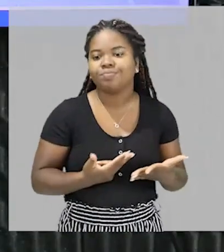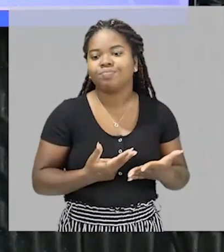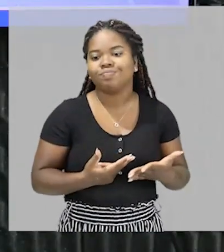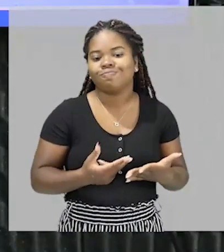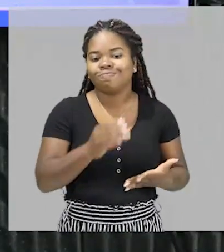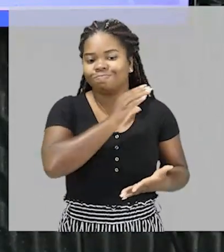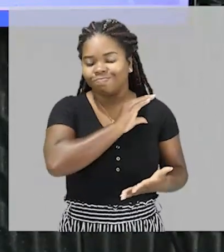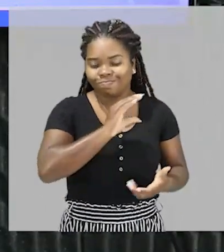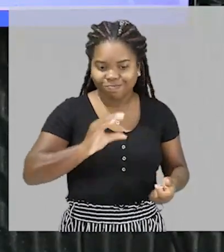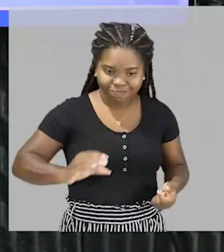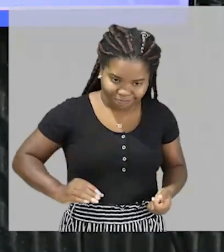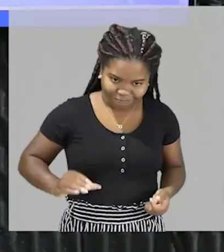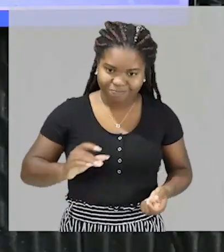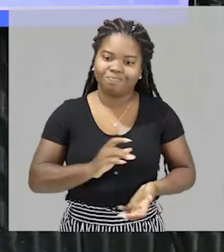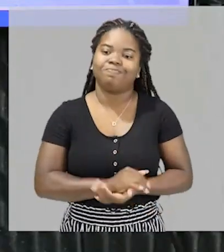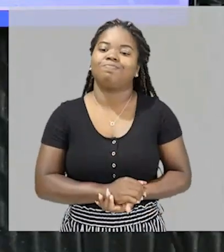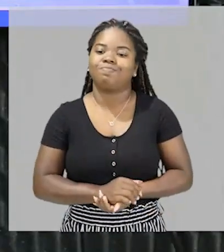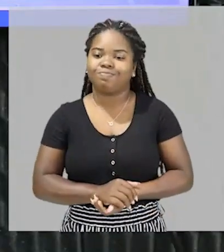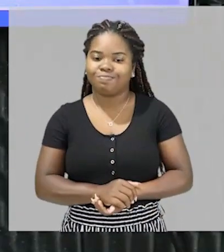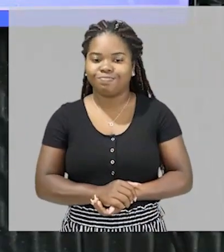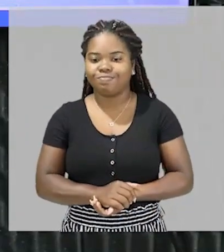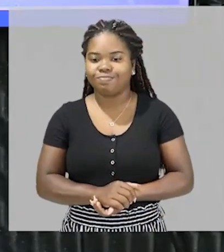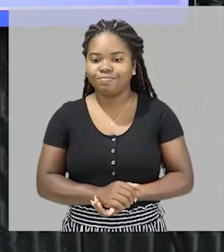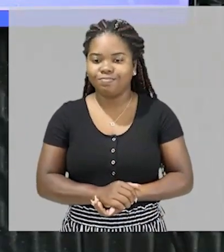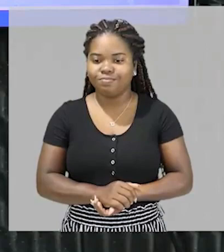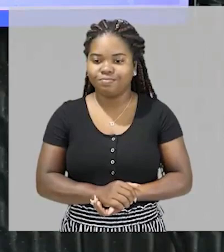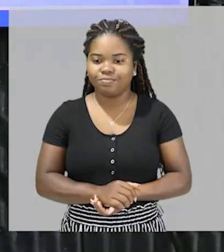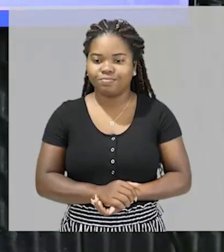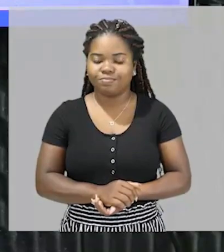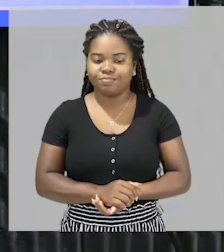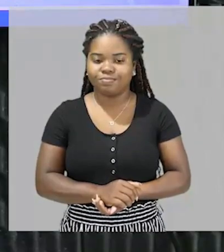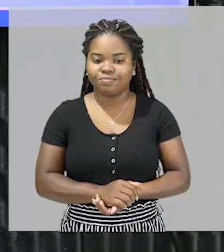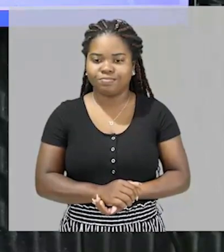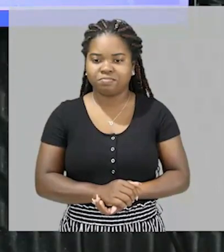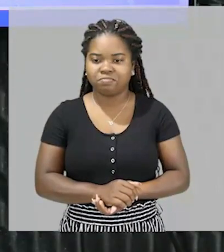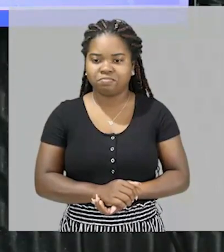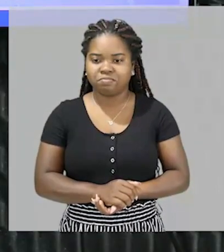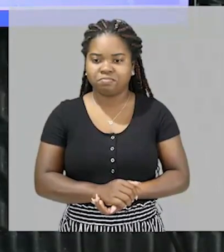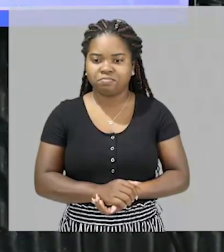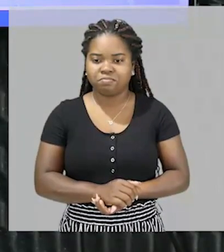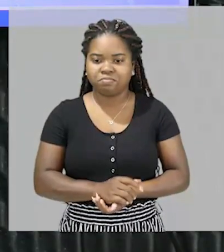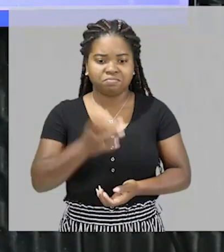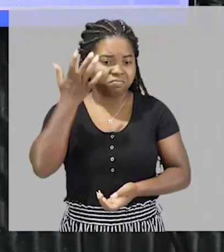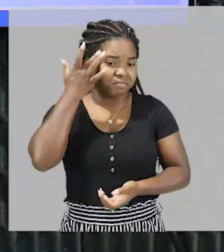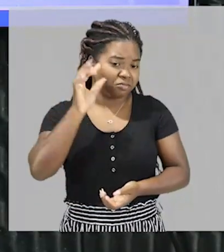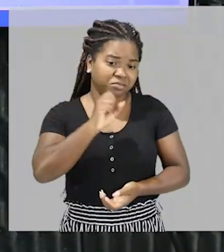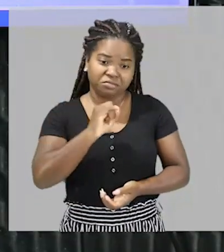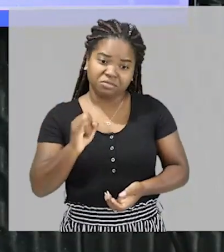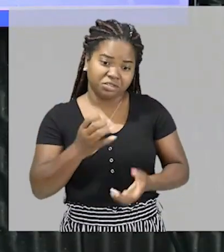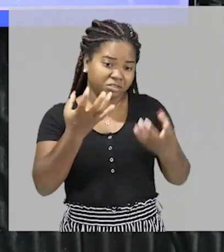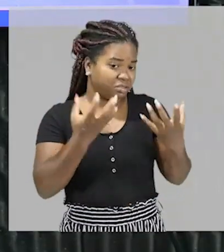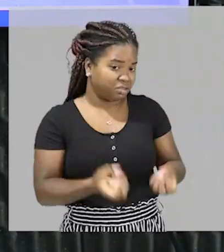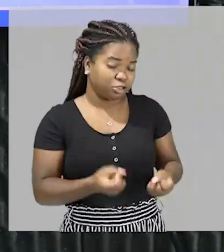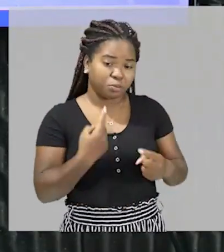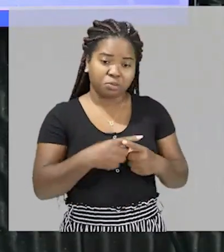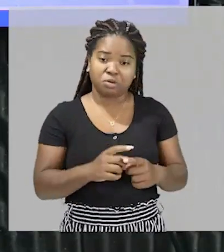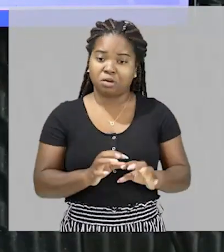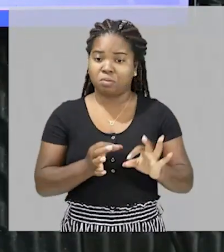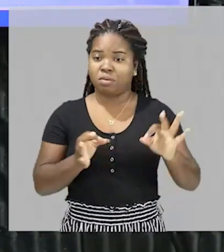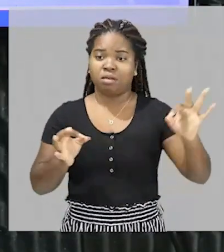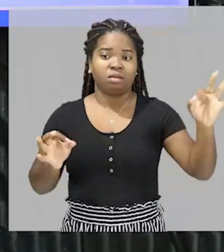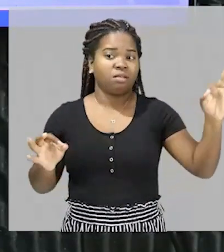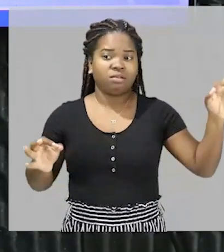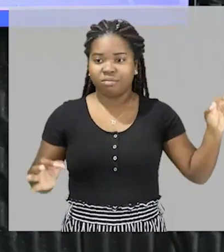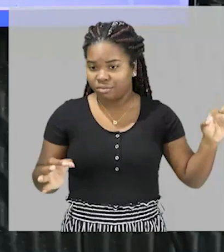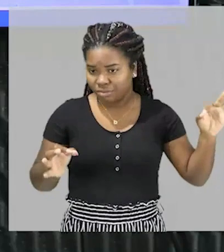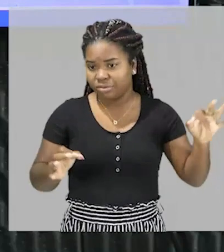Cristo Redentor no próprio roteiro da cidade. Caraca, não sei se eu toparia fazer isso porque é muita distância aqui.